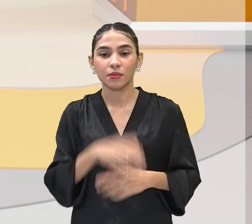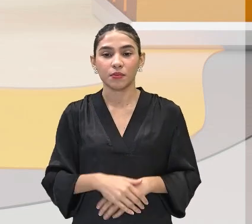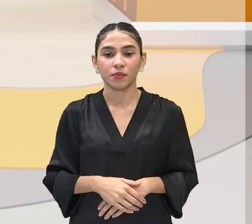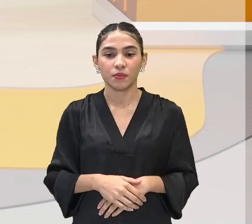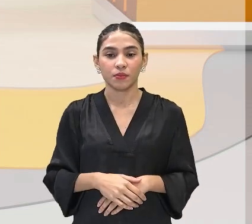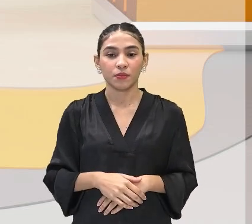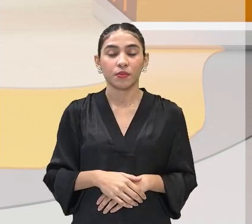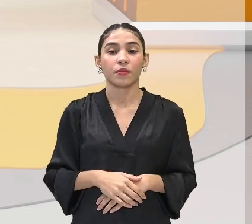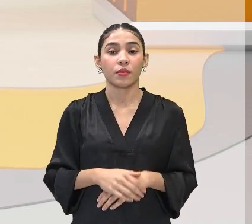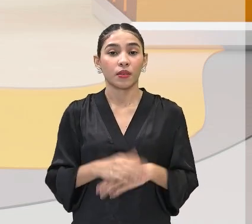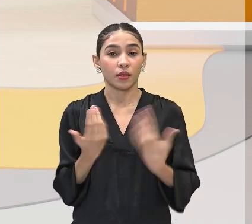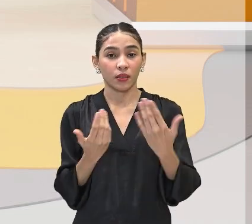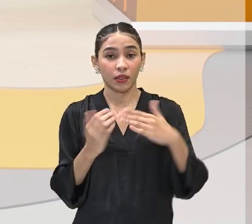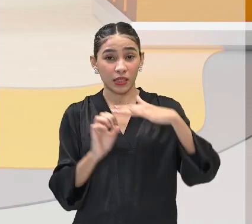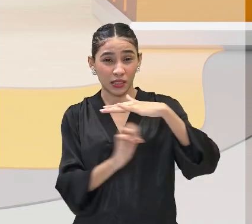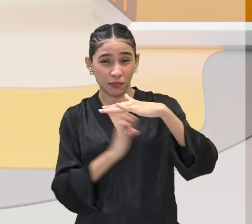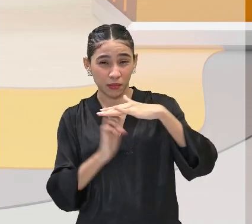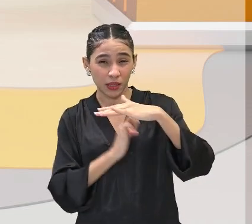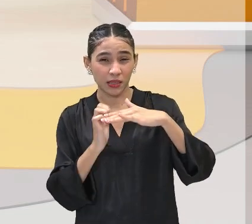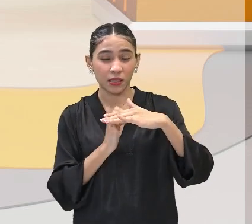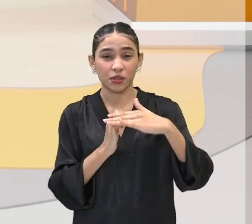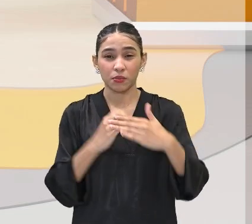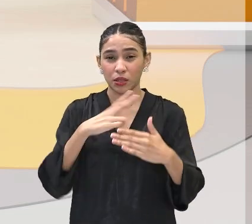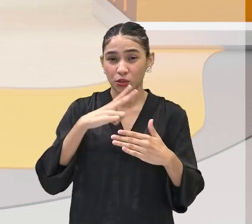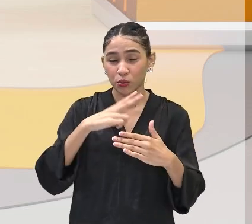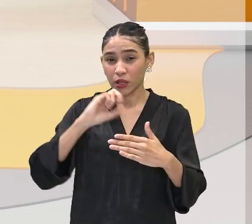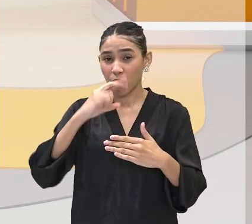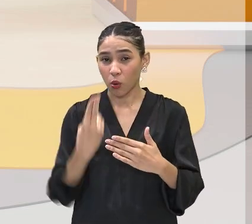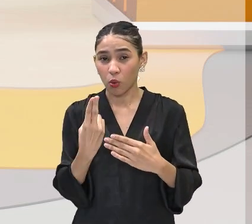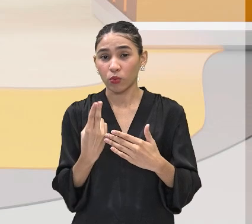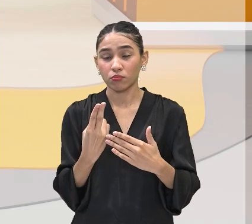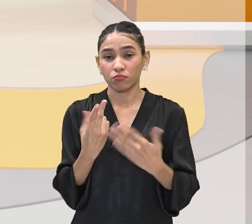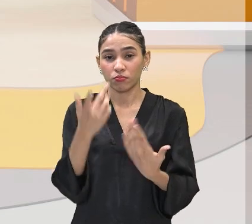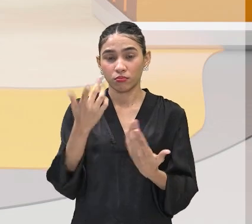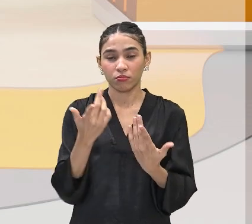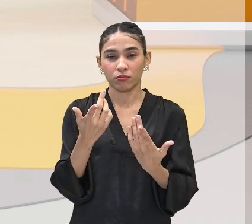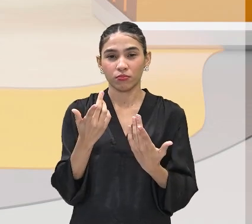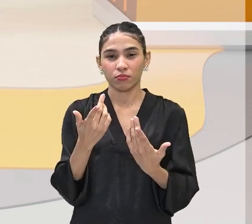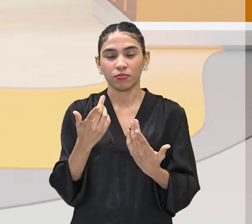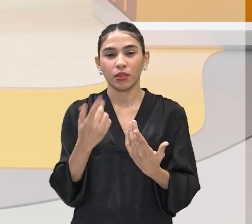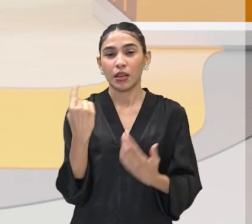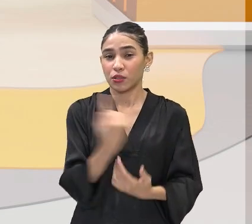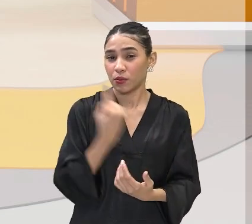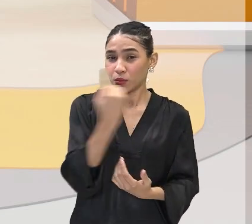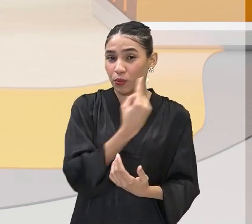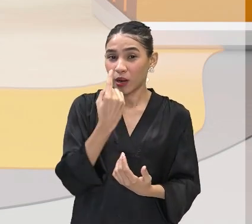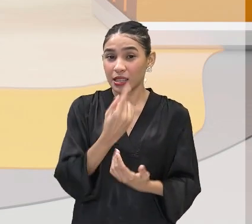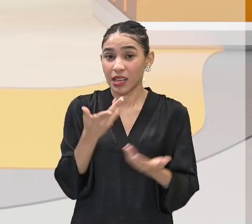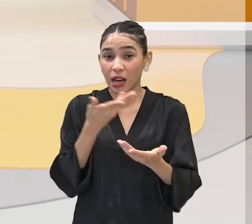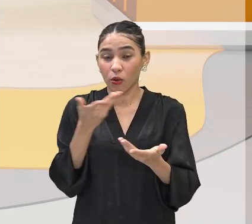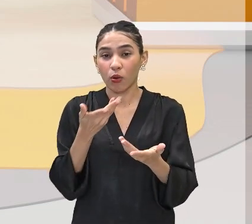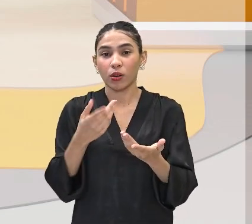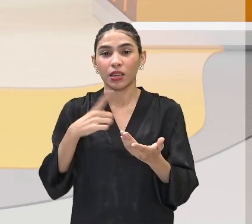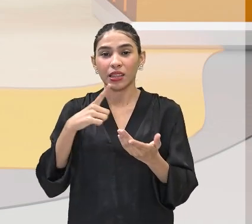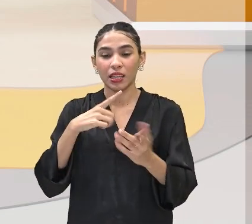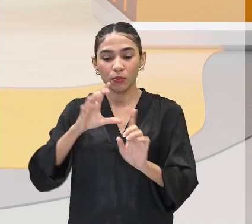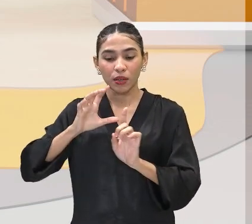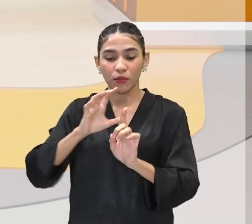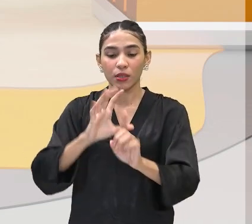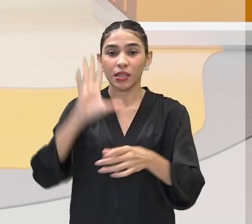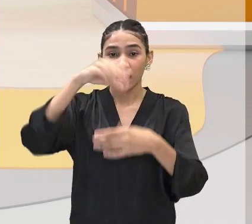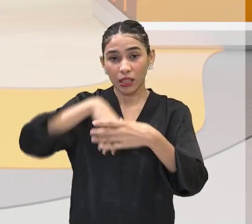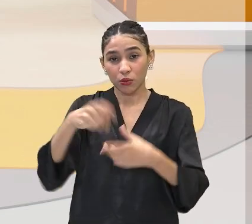vontades privadas, né, individuais, irão reger o caminho econômico, pois